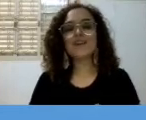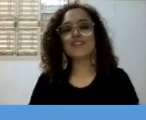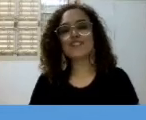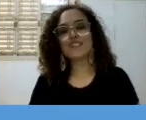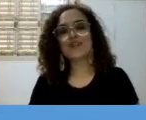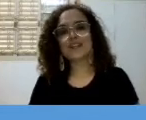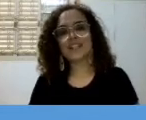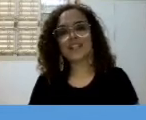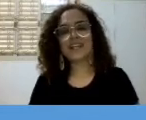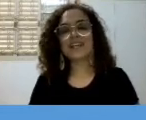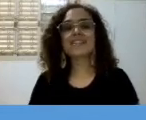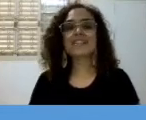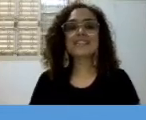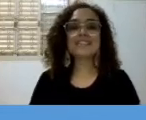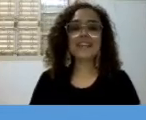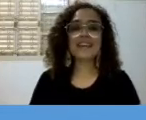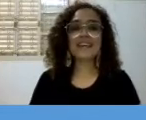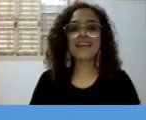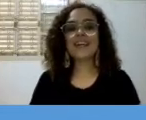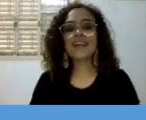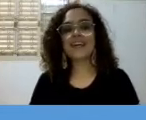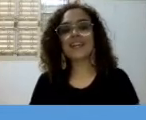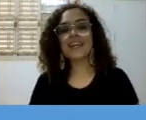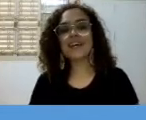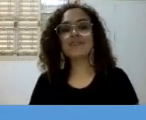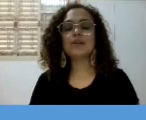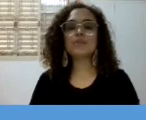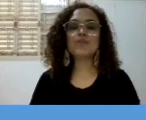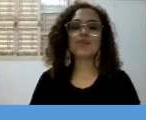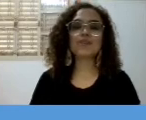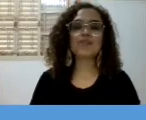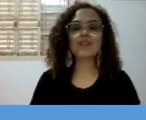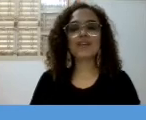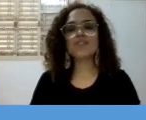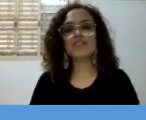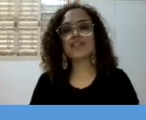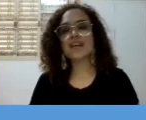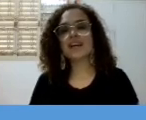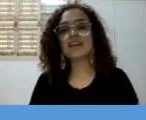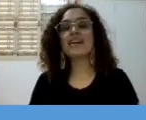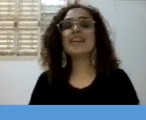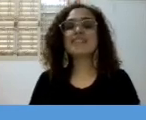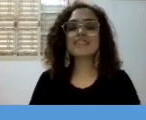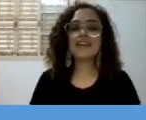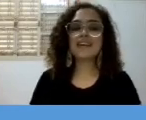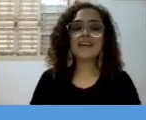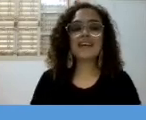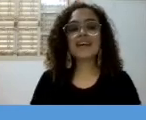Nesta aula de quadrinha, sereia, vamos todos registrar.